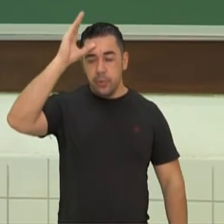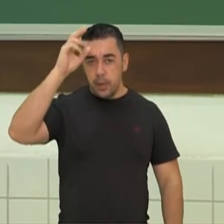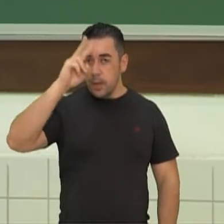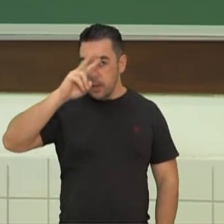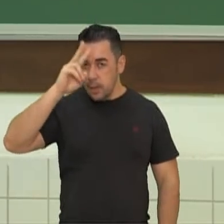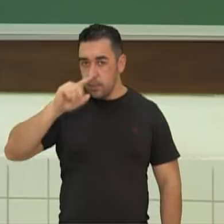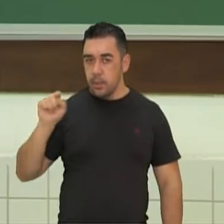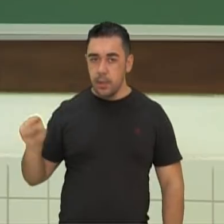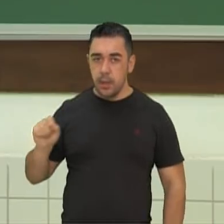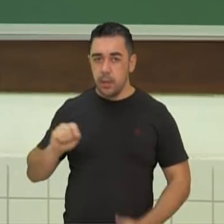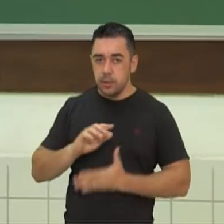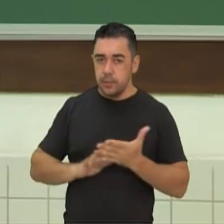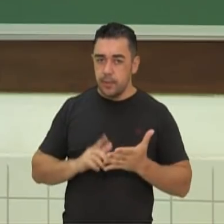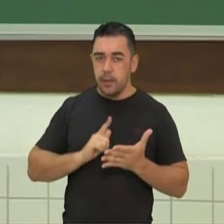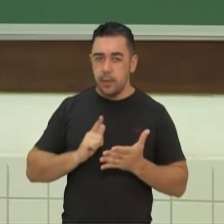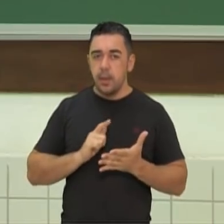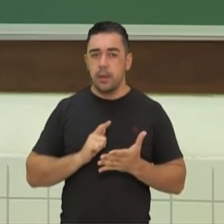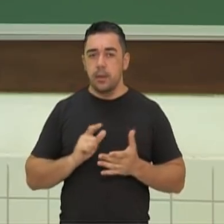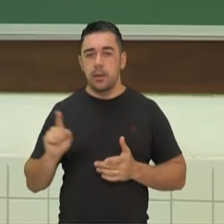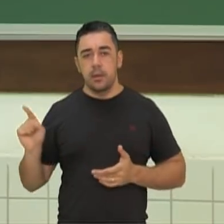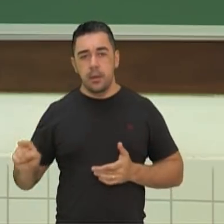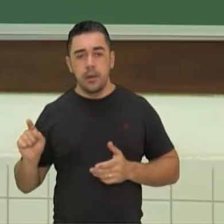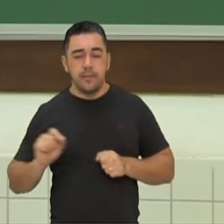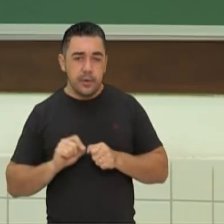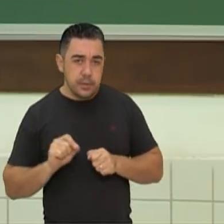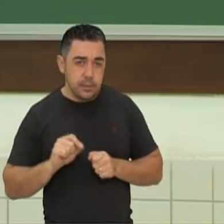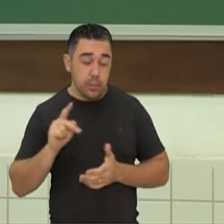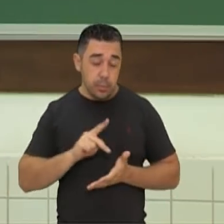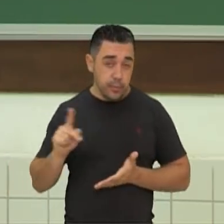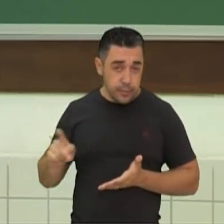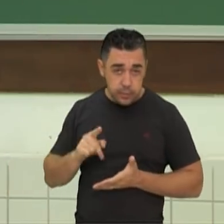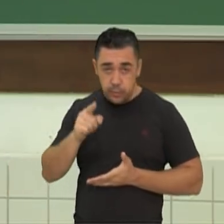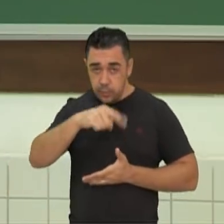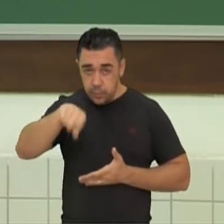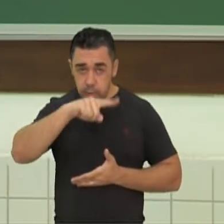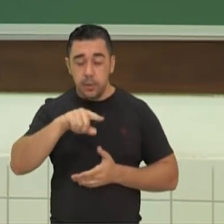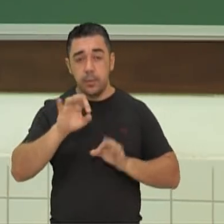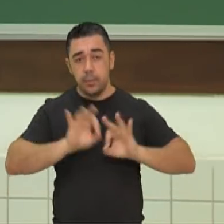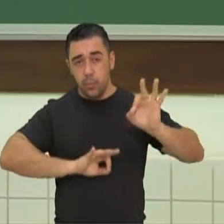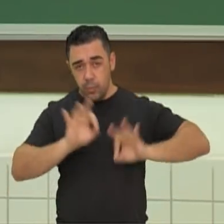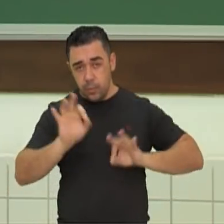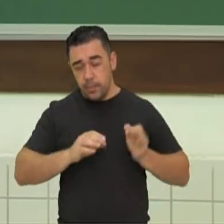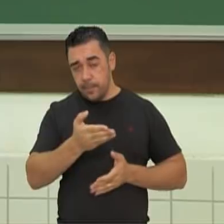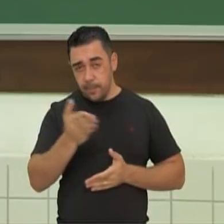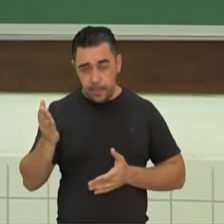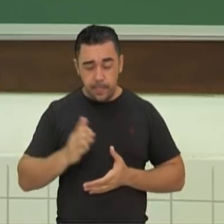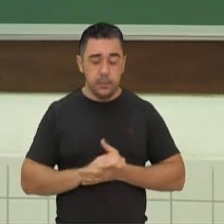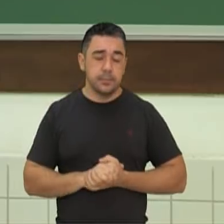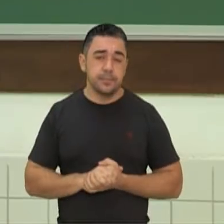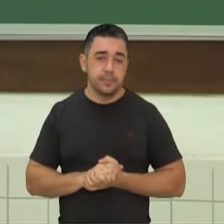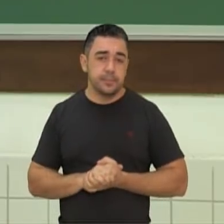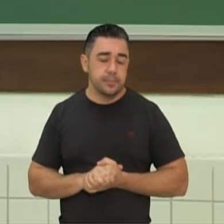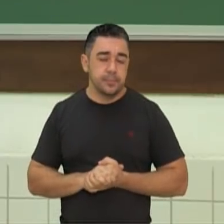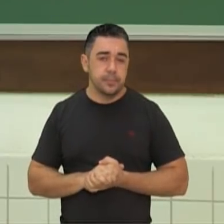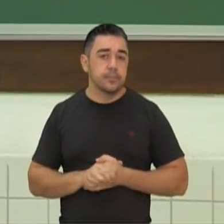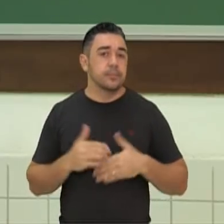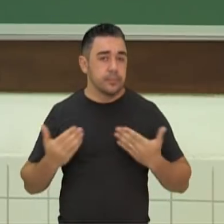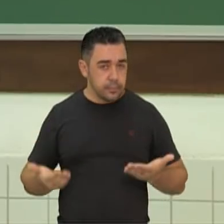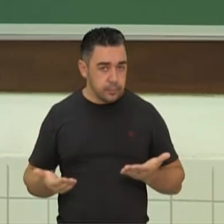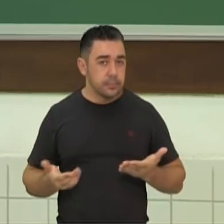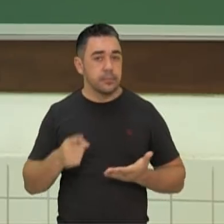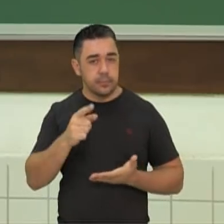as atividades, os exercícios e as tarefas que os professores de vocês lá na sua escola prepararam, tá?